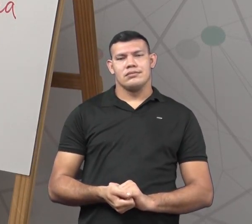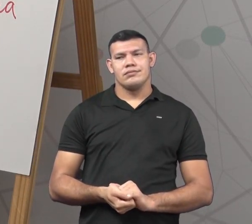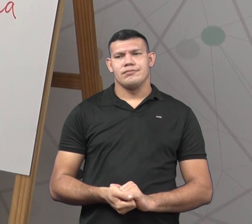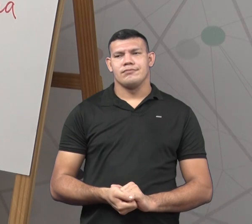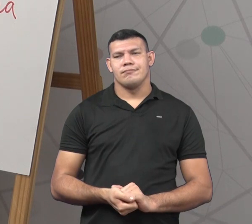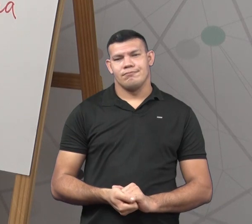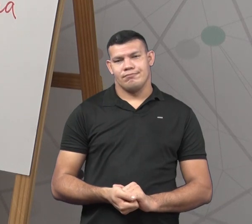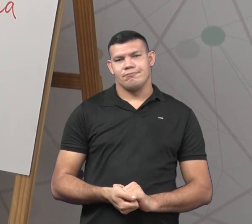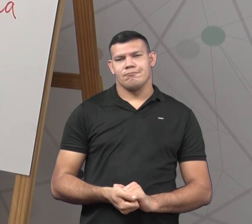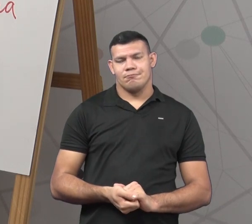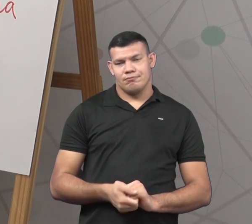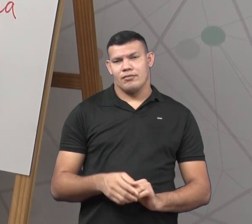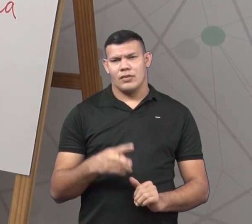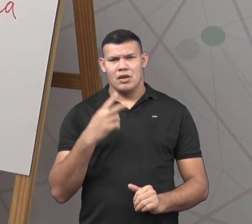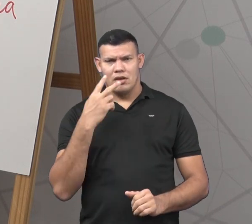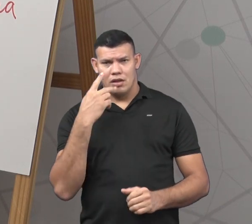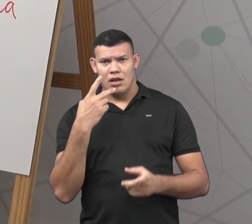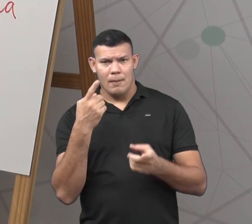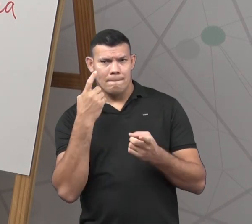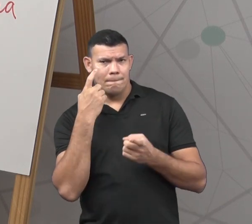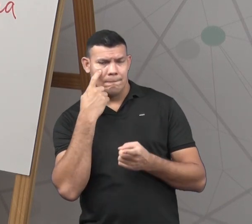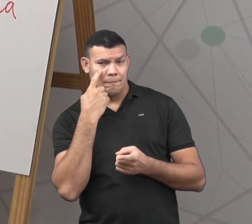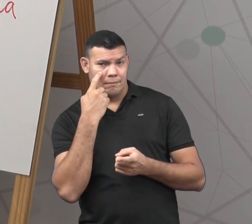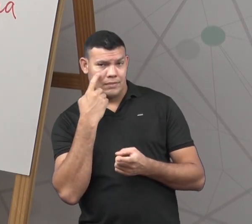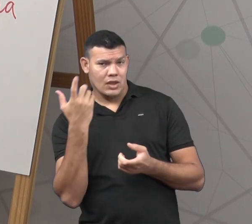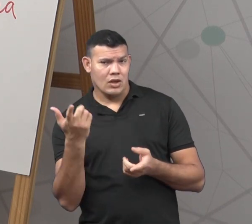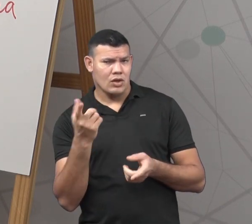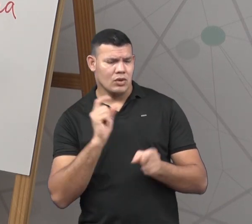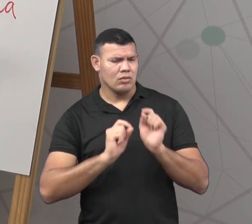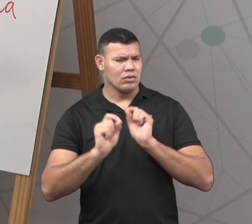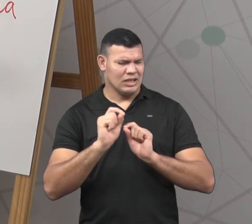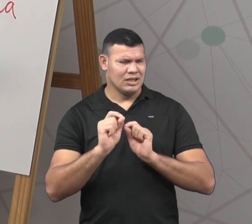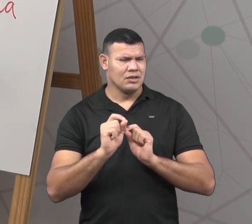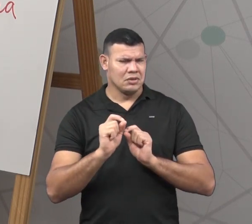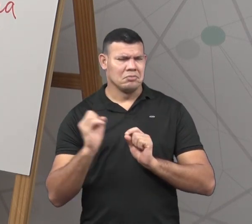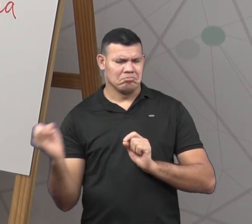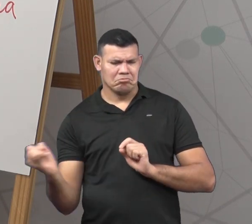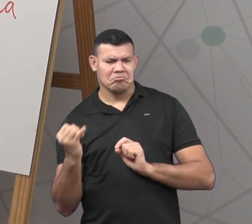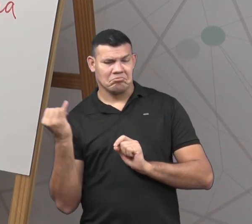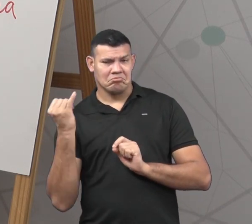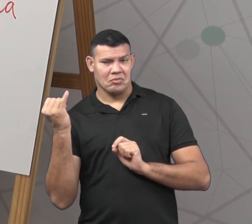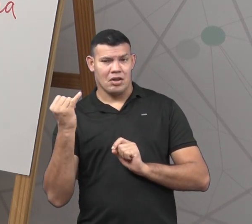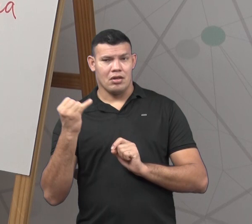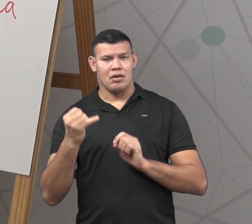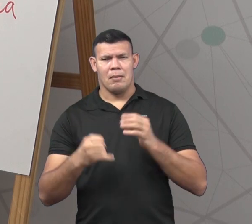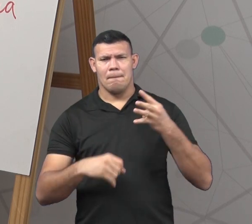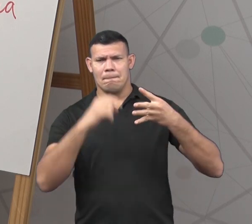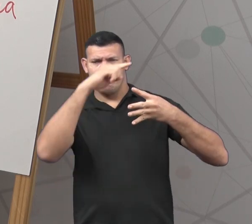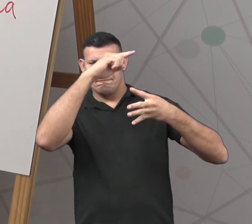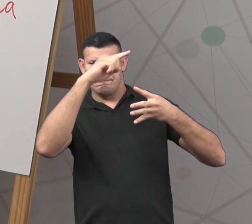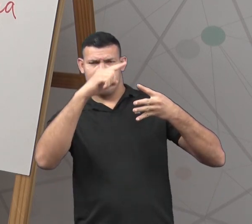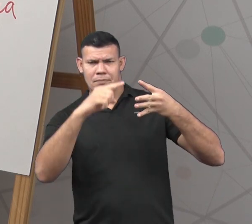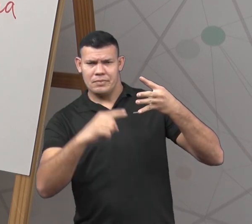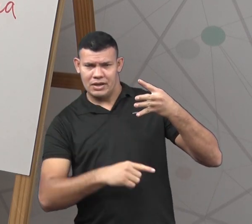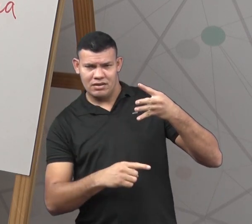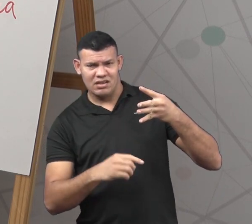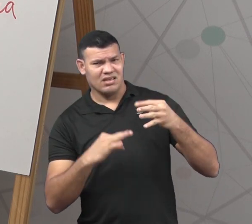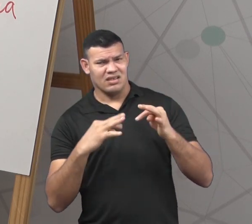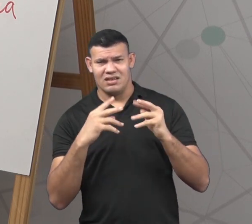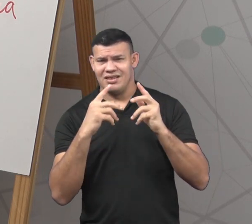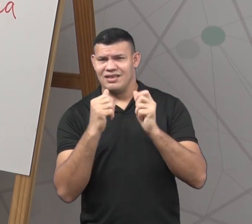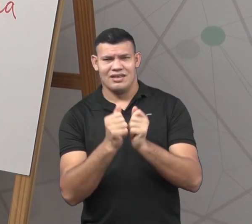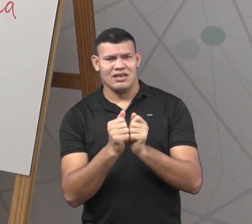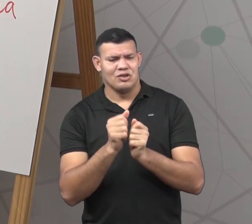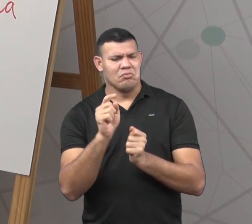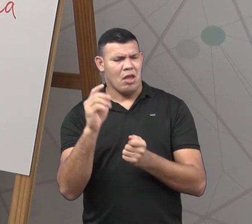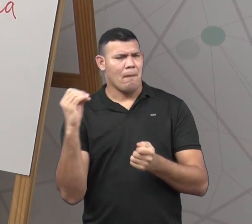linha do tempo aqui. Mas a minha linha, eu mostrei para vocês lá na horizontal. Eu vou fazer uma com vocês agora na